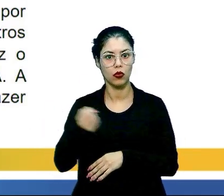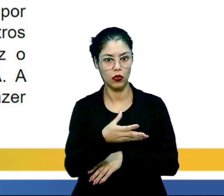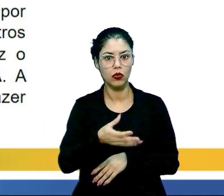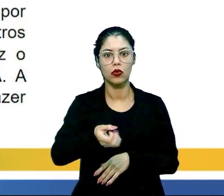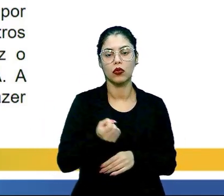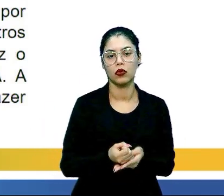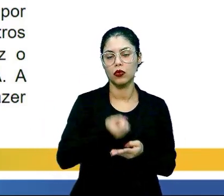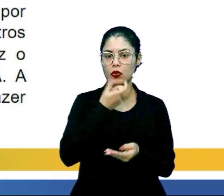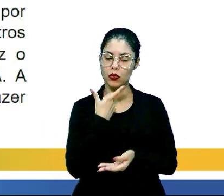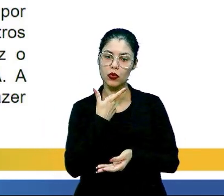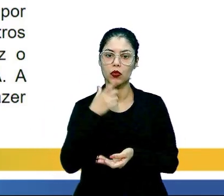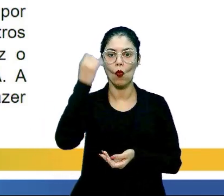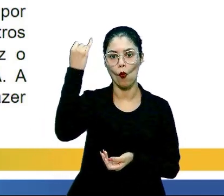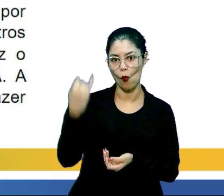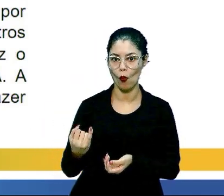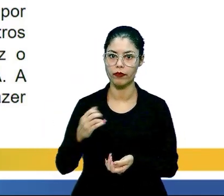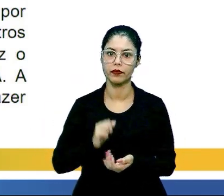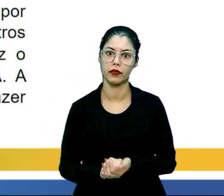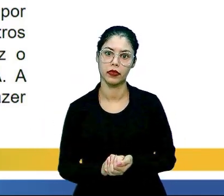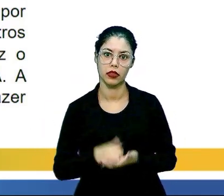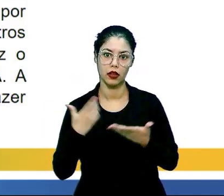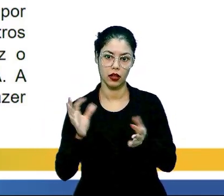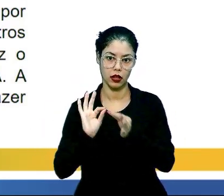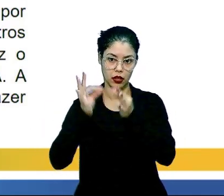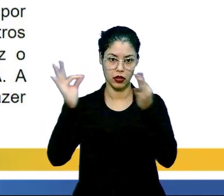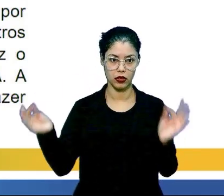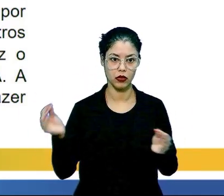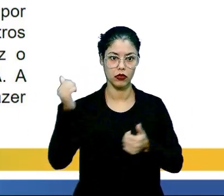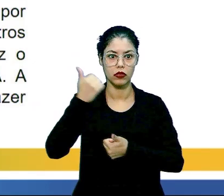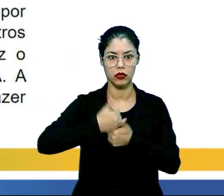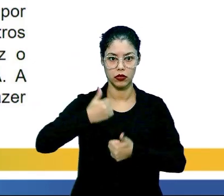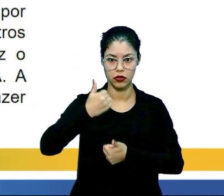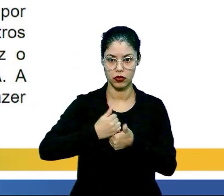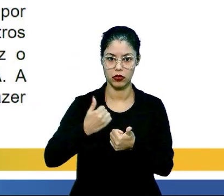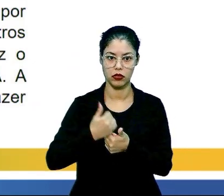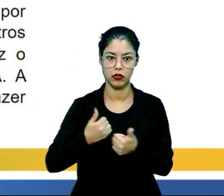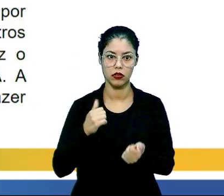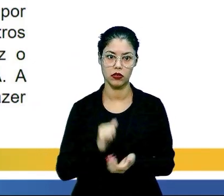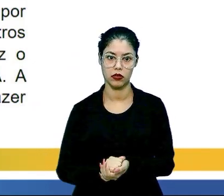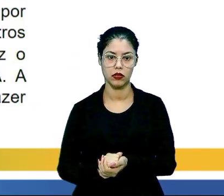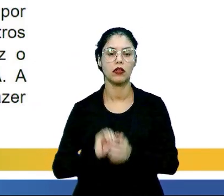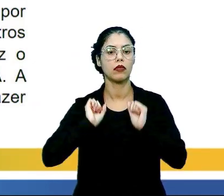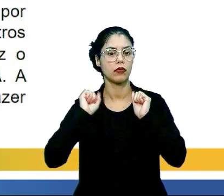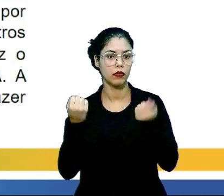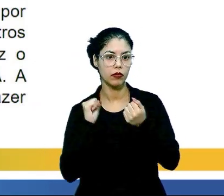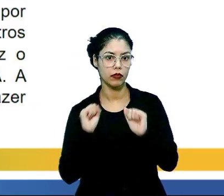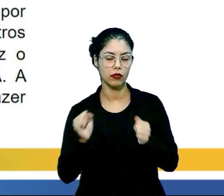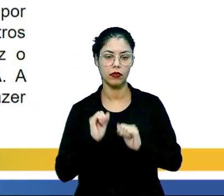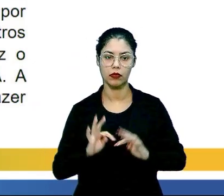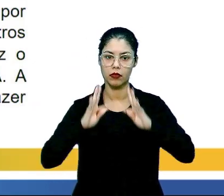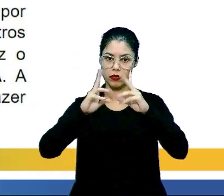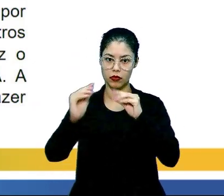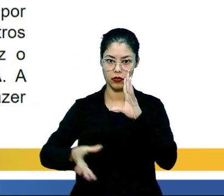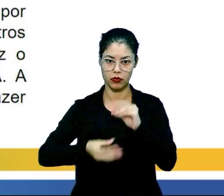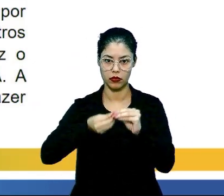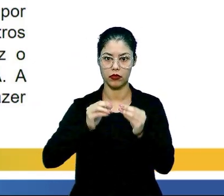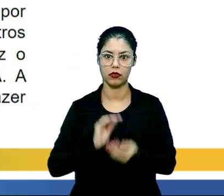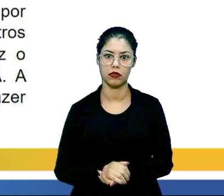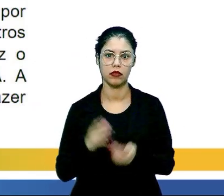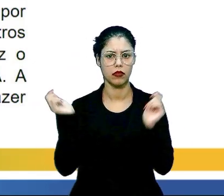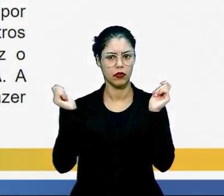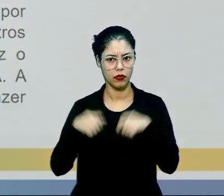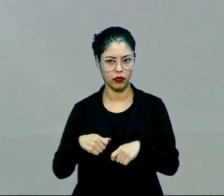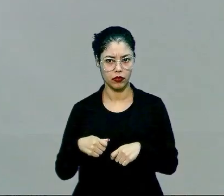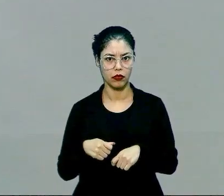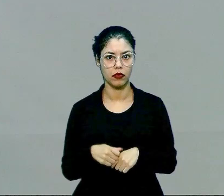surge em breve um novo medicamento para emagrecer, mas ele estaria longe de substituir por completo os benefícios da